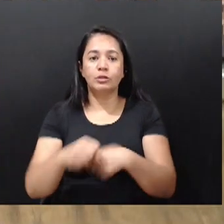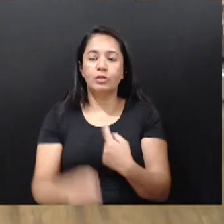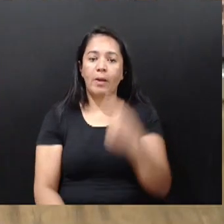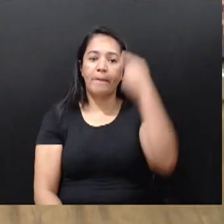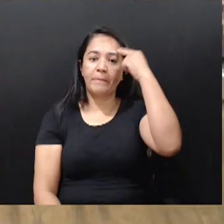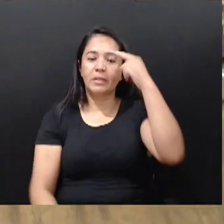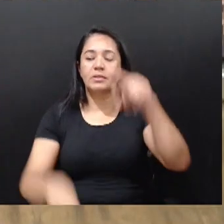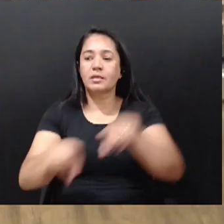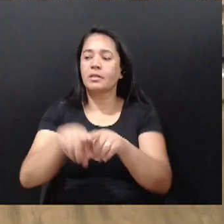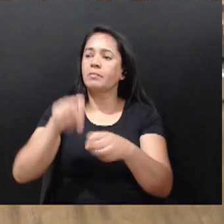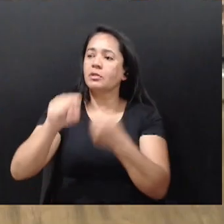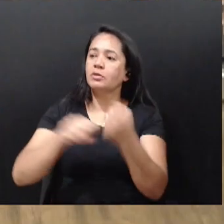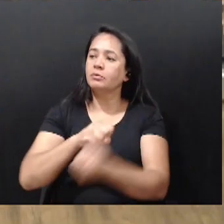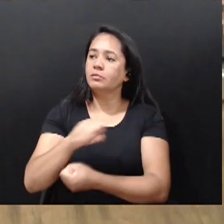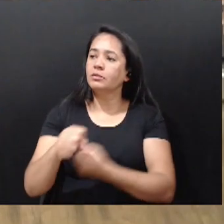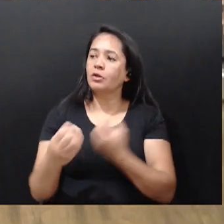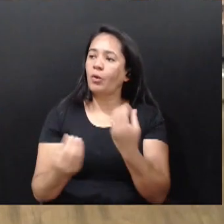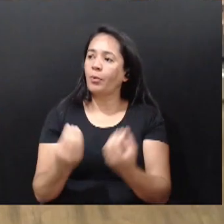sustentabilidade?